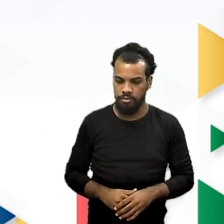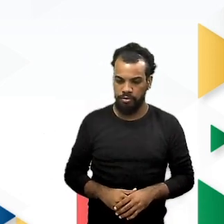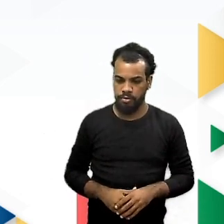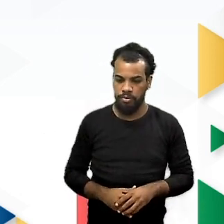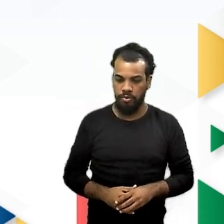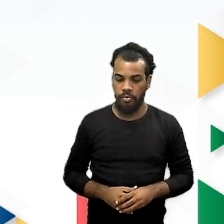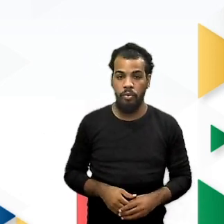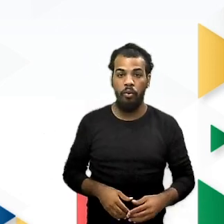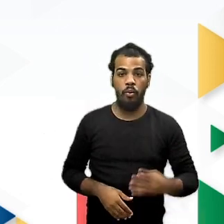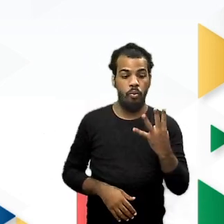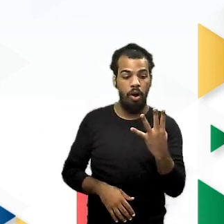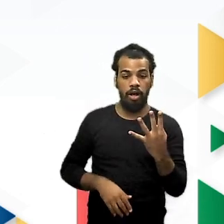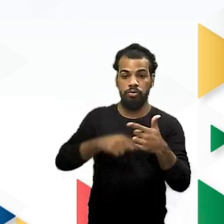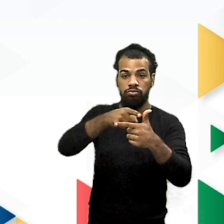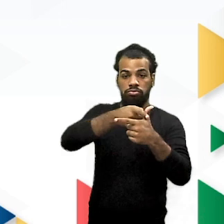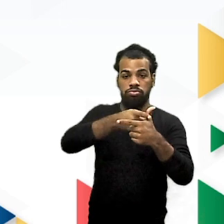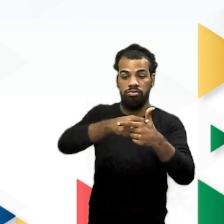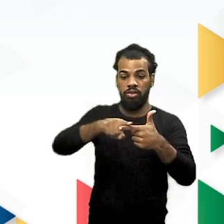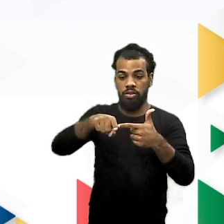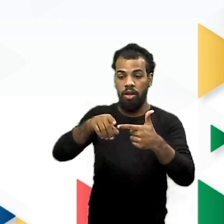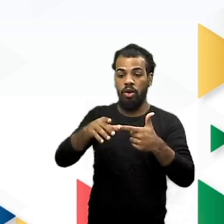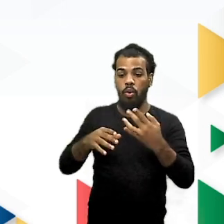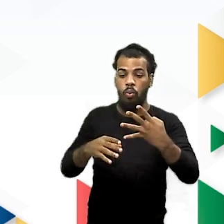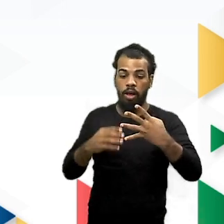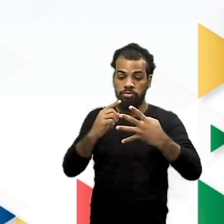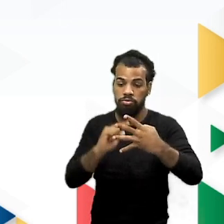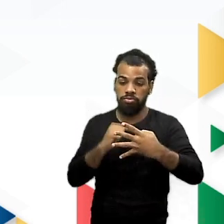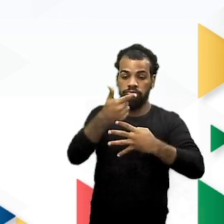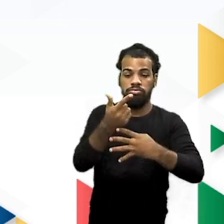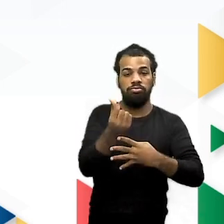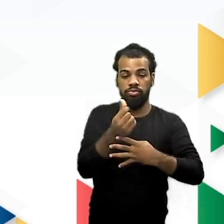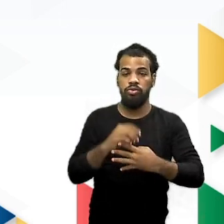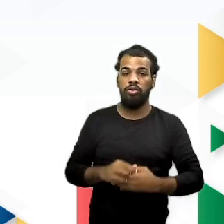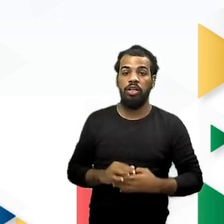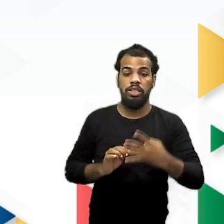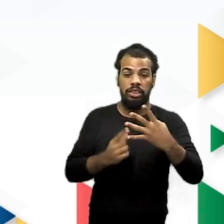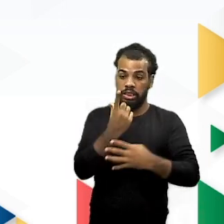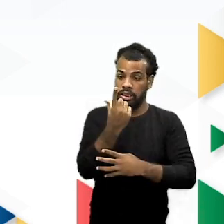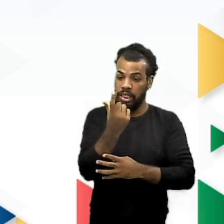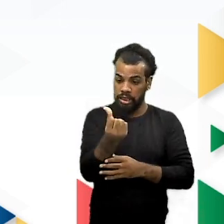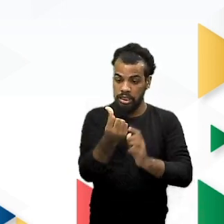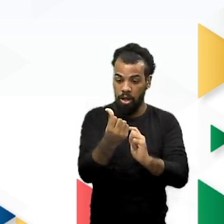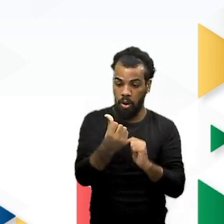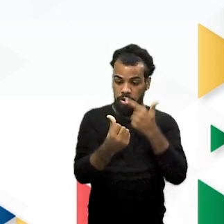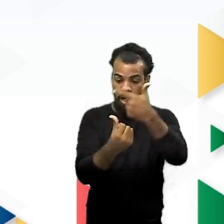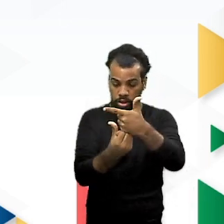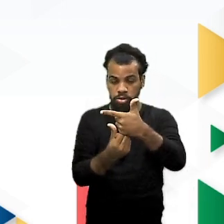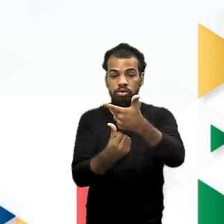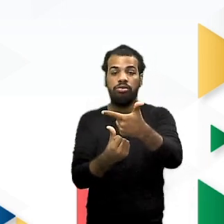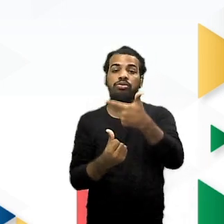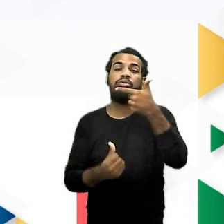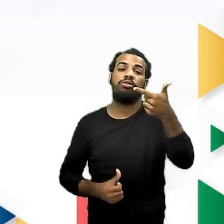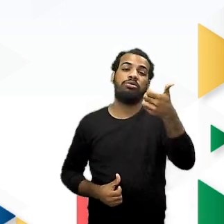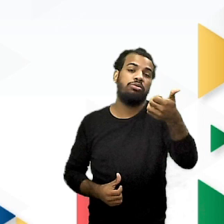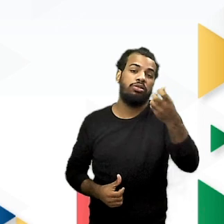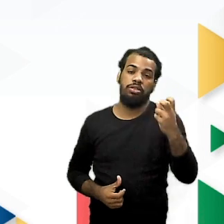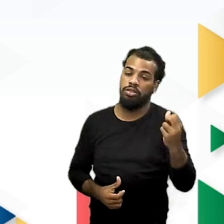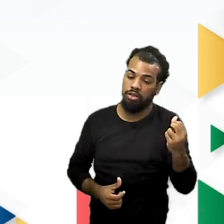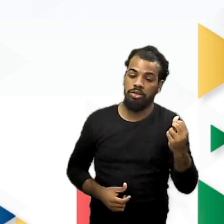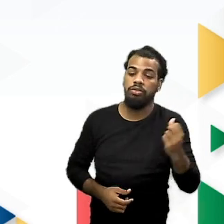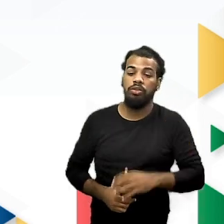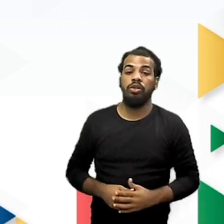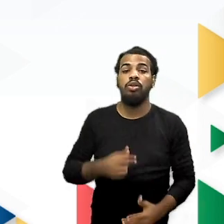vai dar 16. O 16 ao quadrado vai dar o 256. 256 ao quadrado vai dar o próximo. Então,